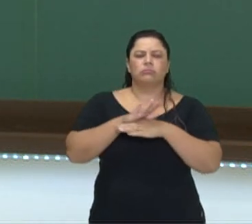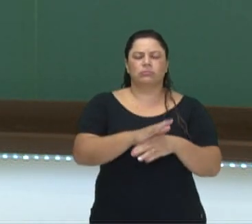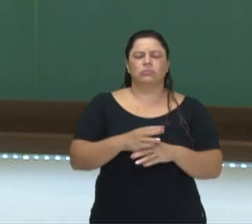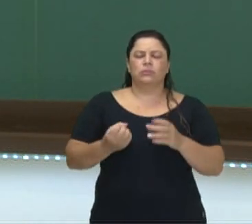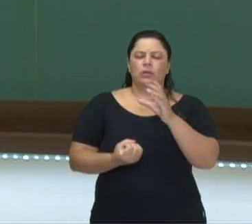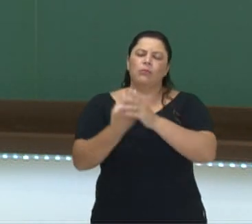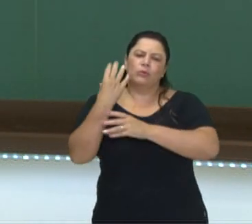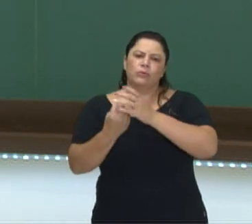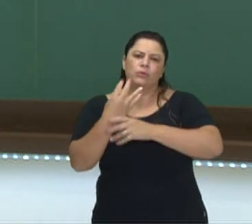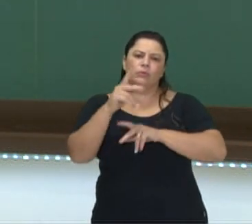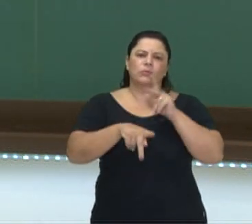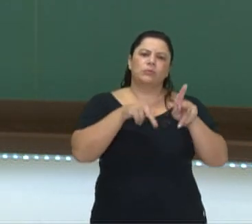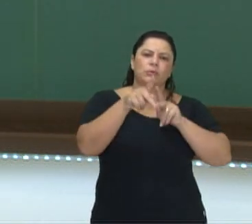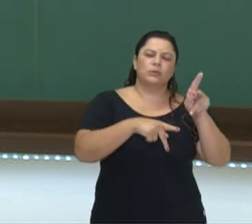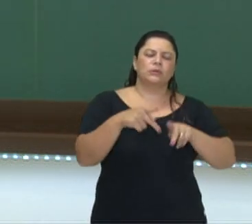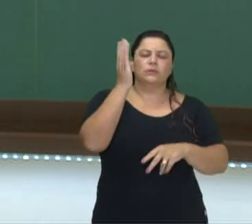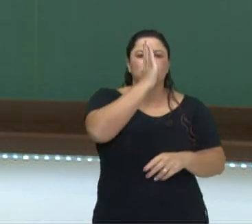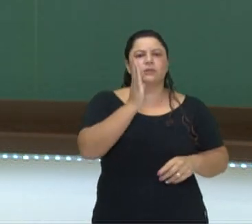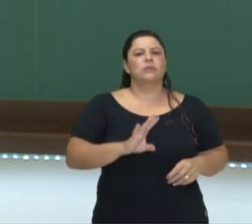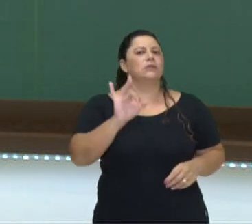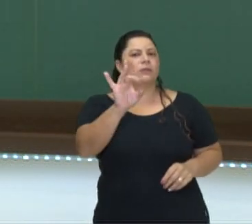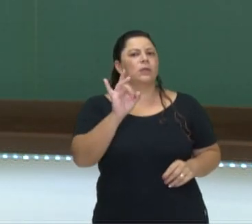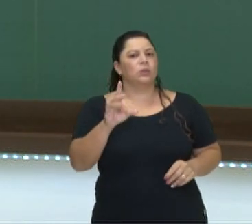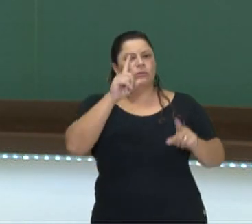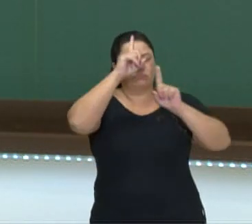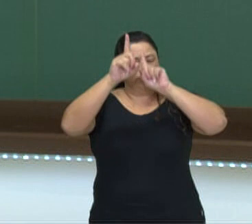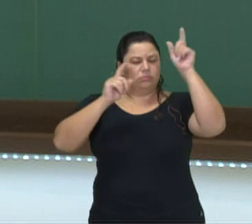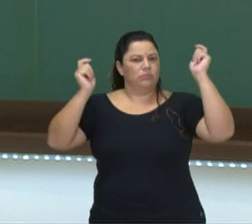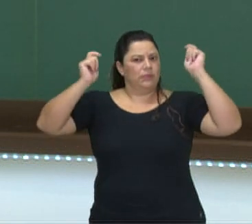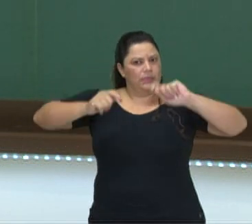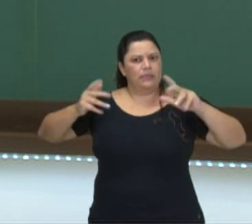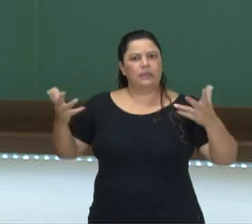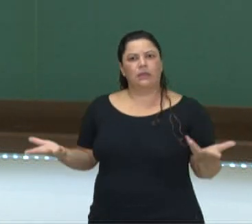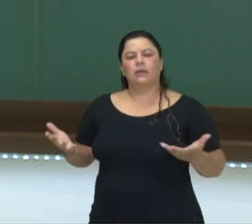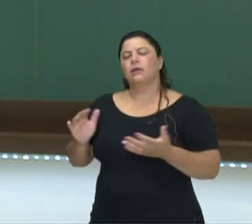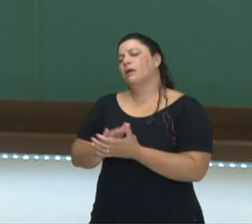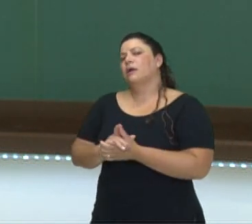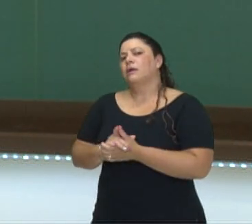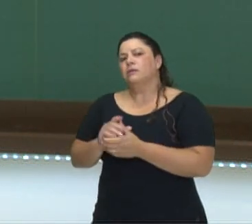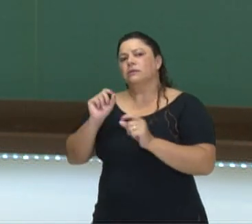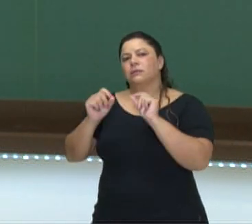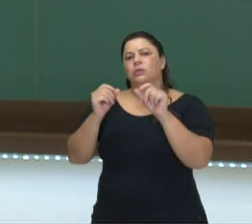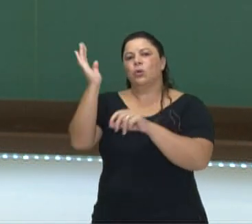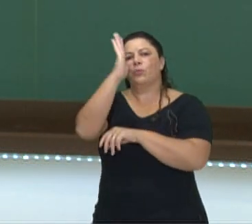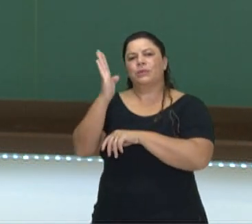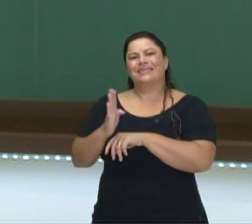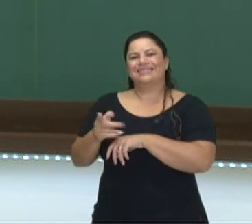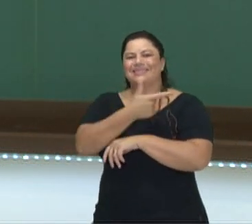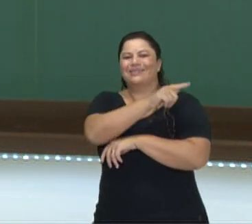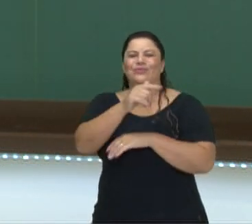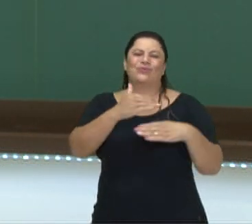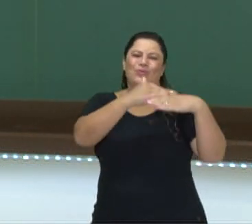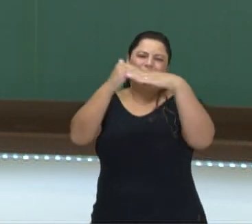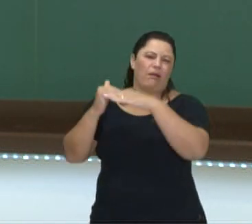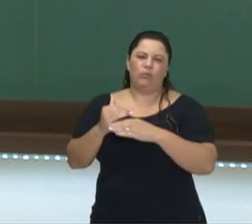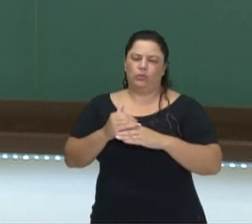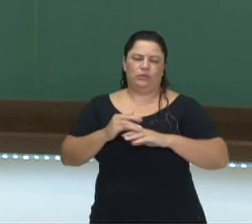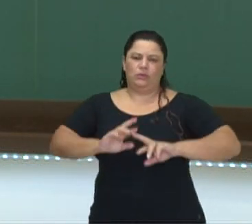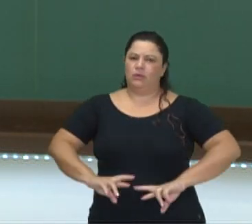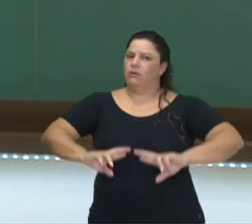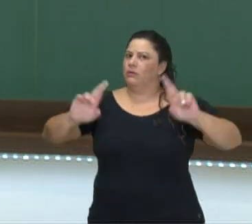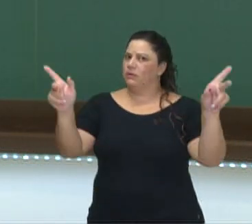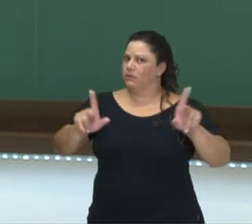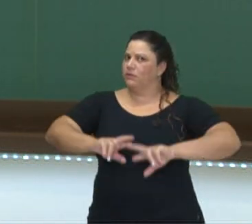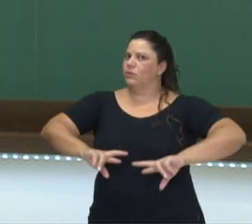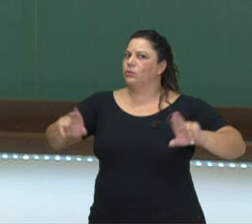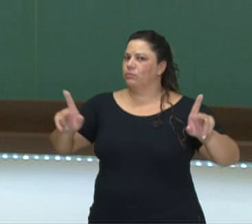população brasileira. Só isso já nos traz a ideia de que o Brasil não é homogêneo, ele é heterogêneo, ou seja,